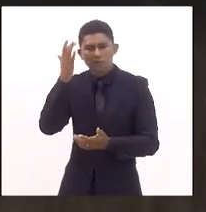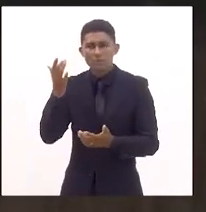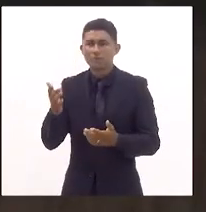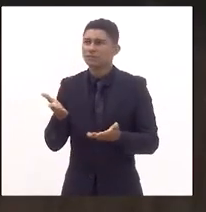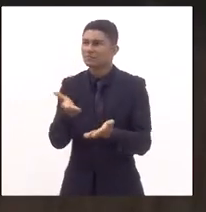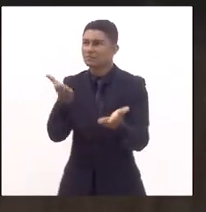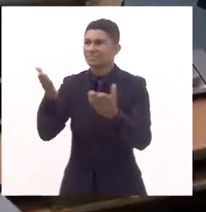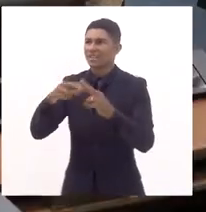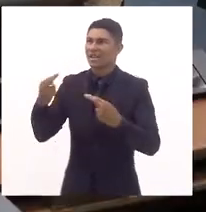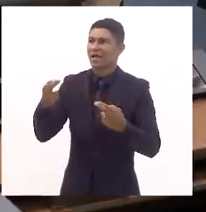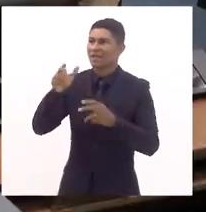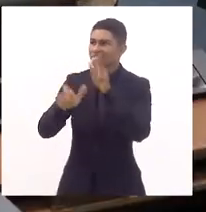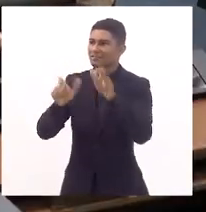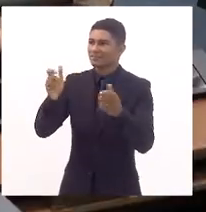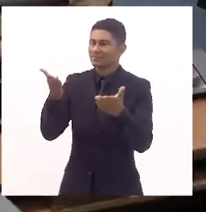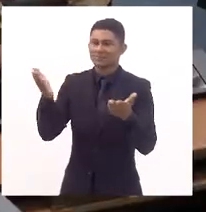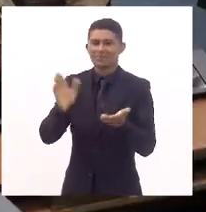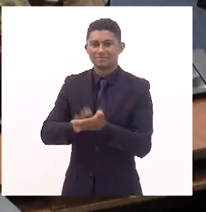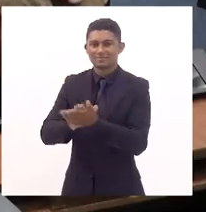os recicladores.